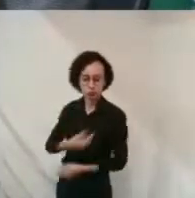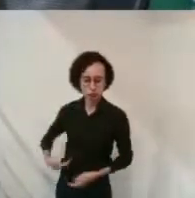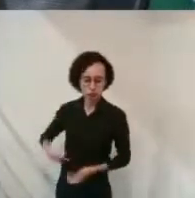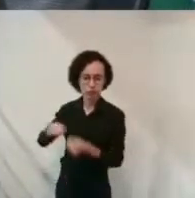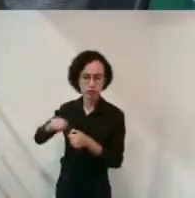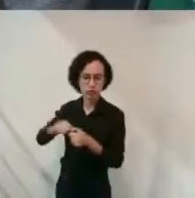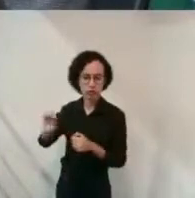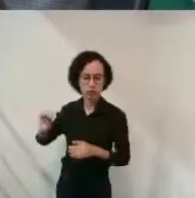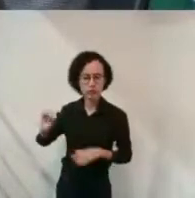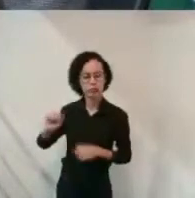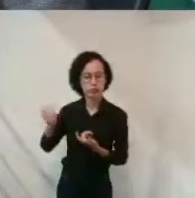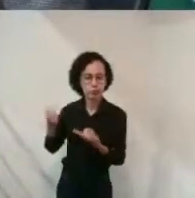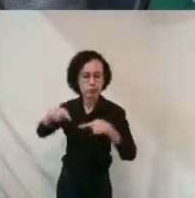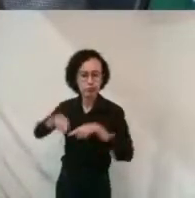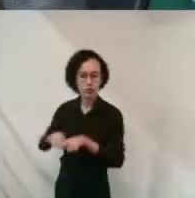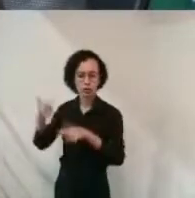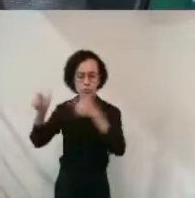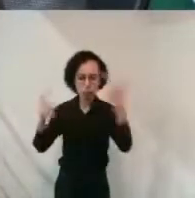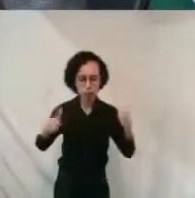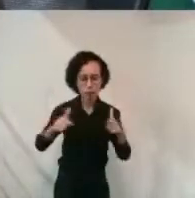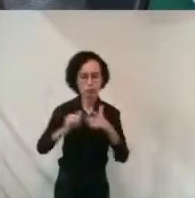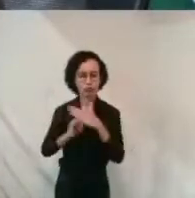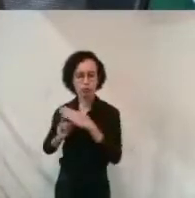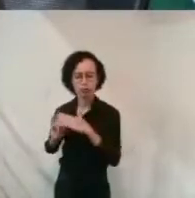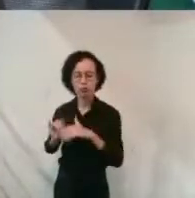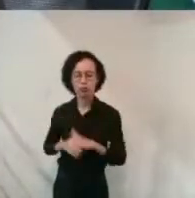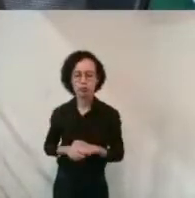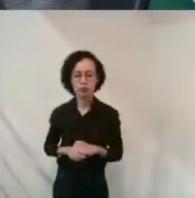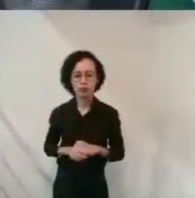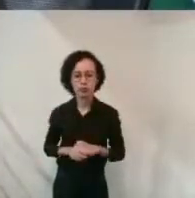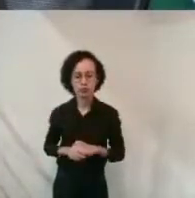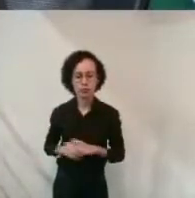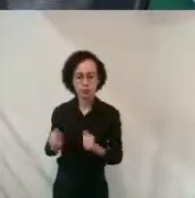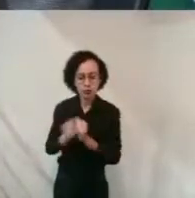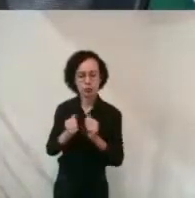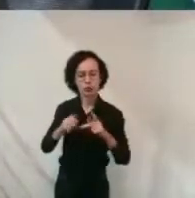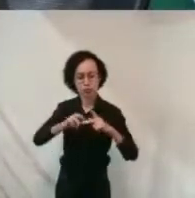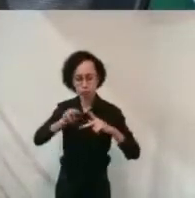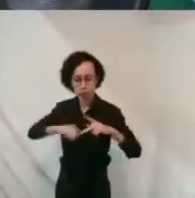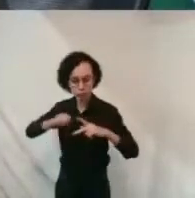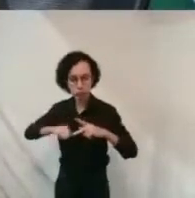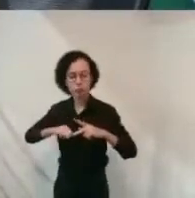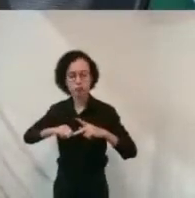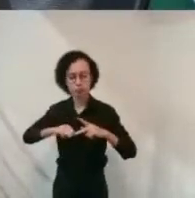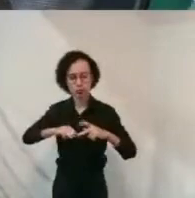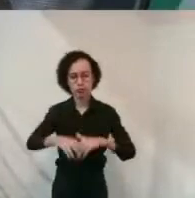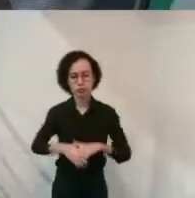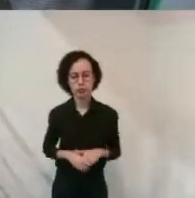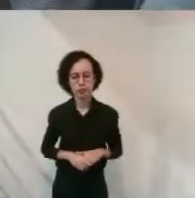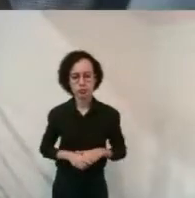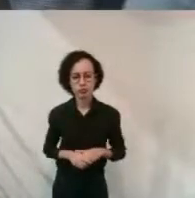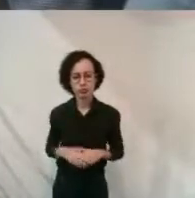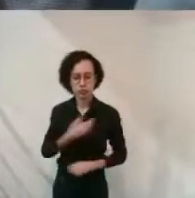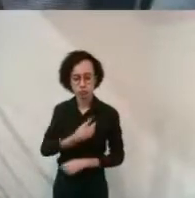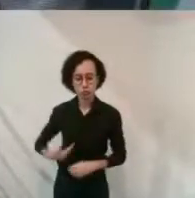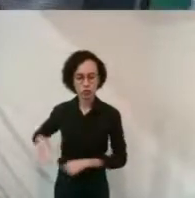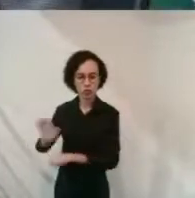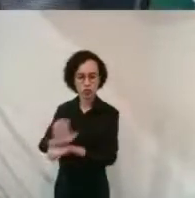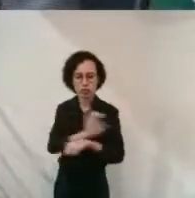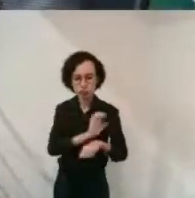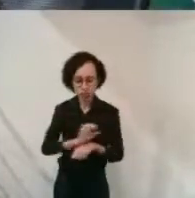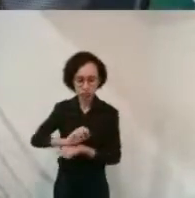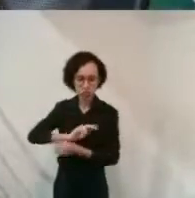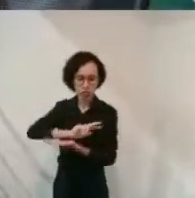vários outros entes da federação, né, como o Ministério Público, como as prefeituras, como os governos dos estados, em